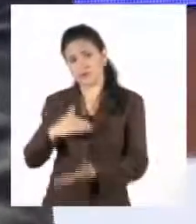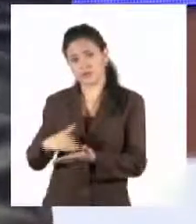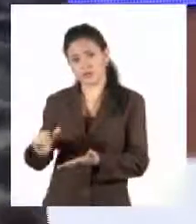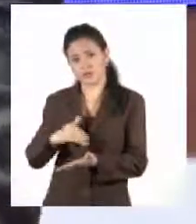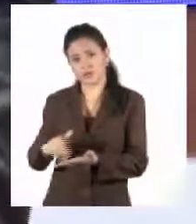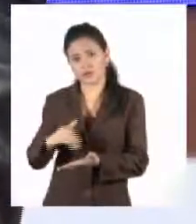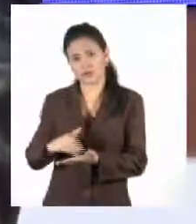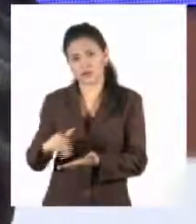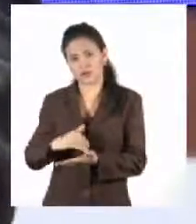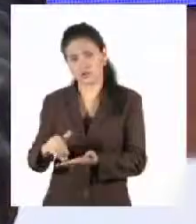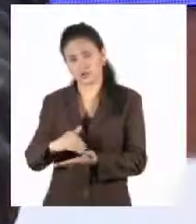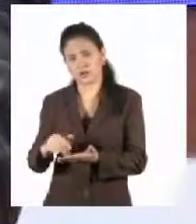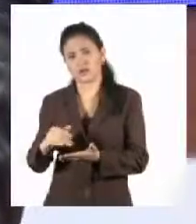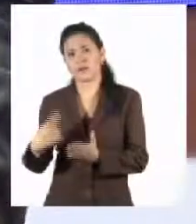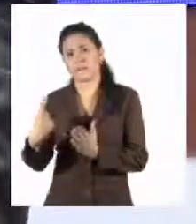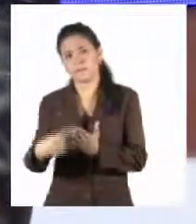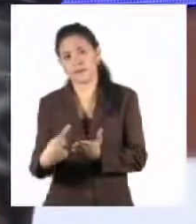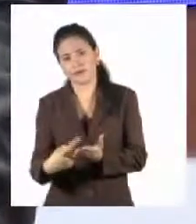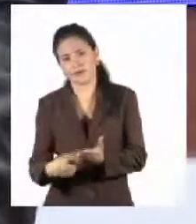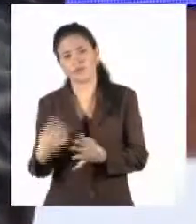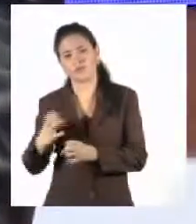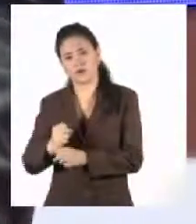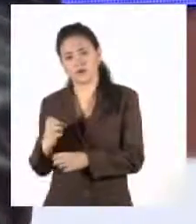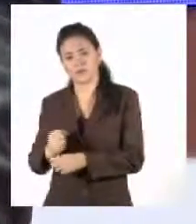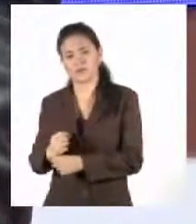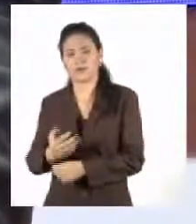de Planejamento e Orçamento do Governo do Maranhão.